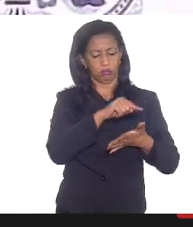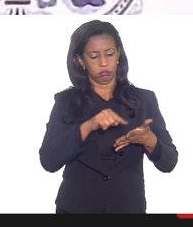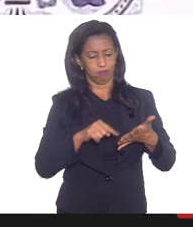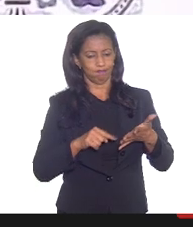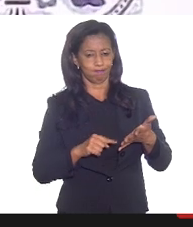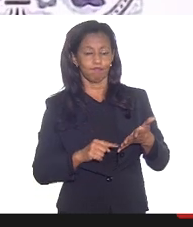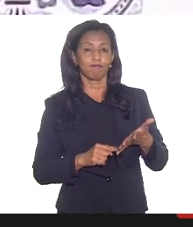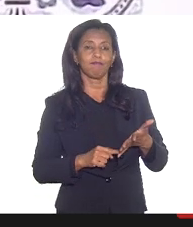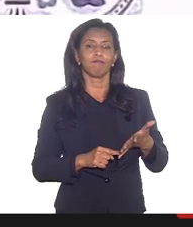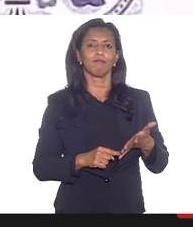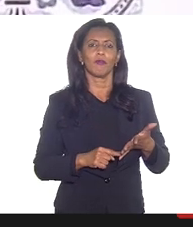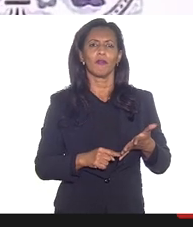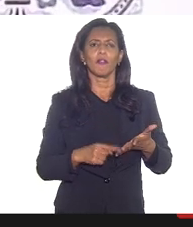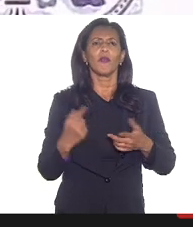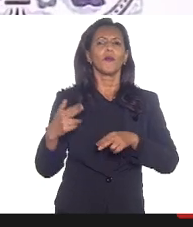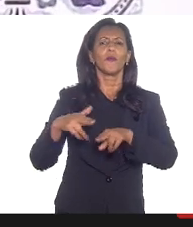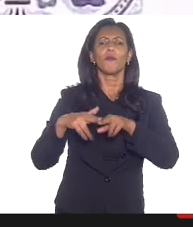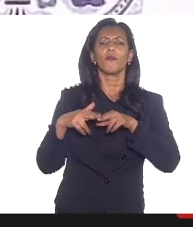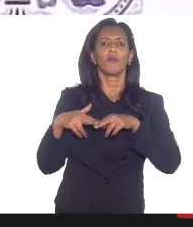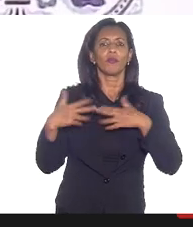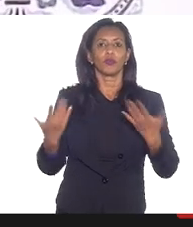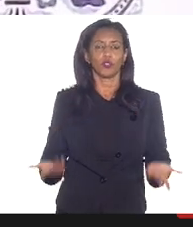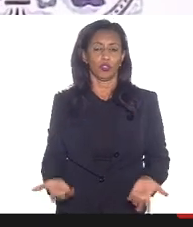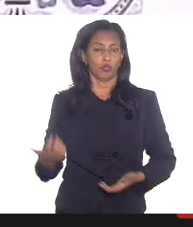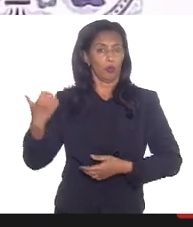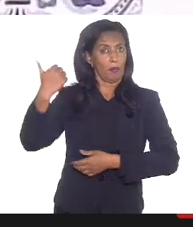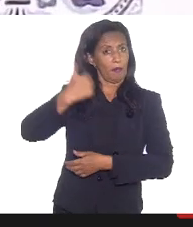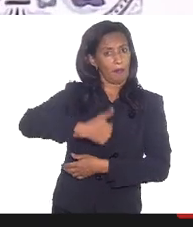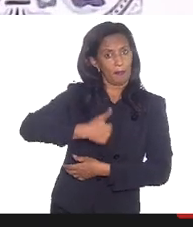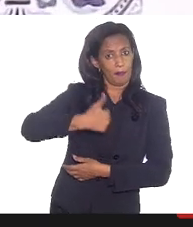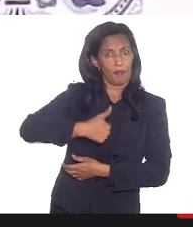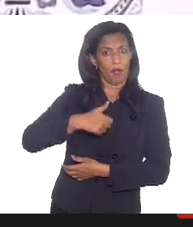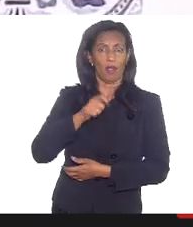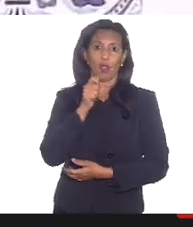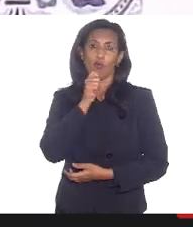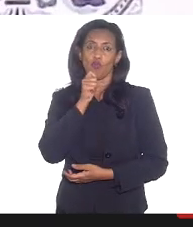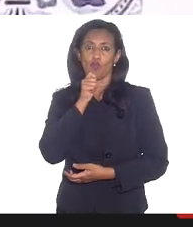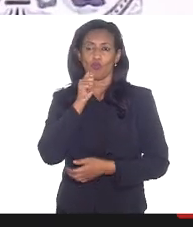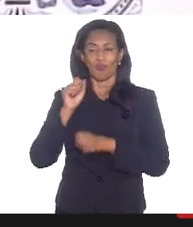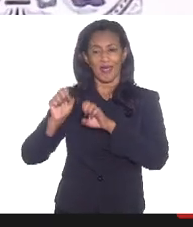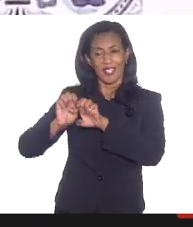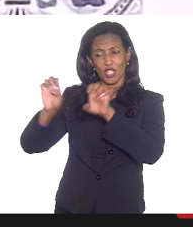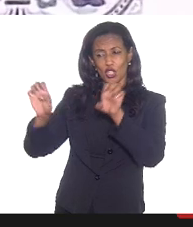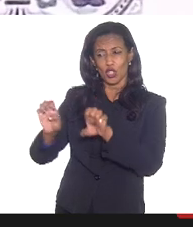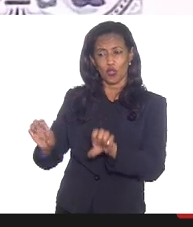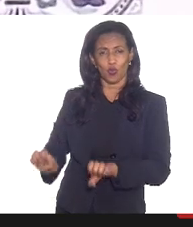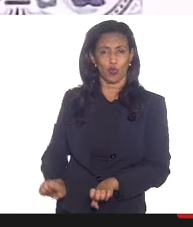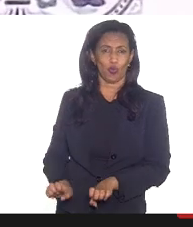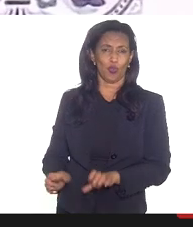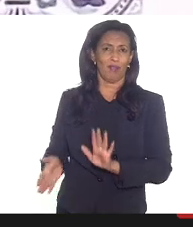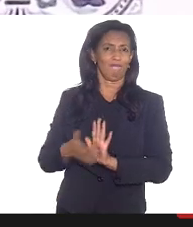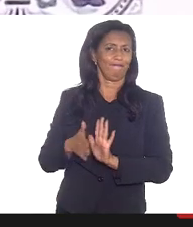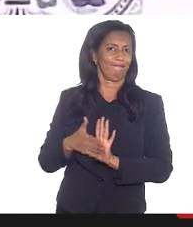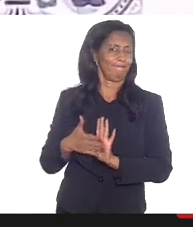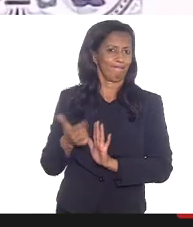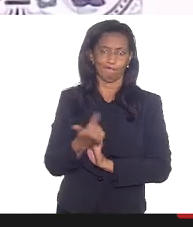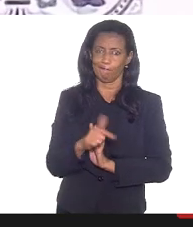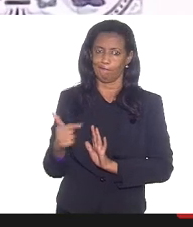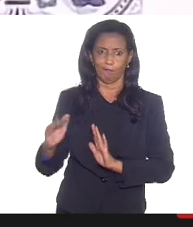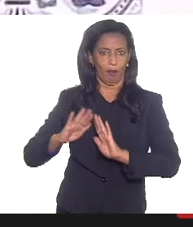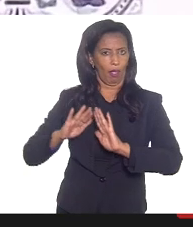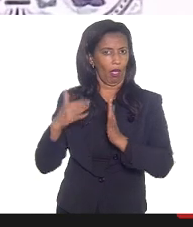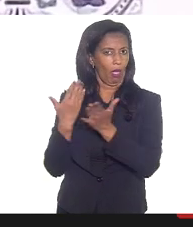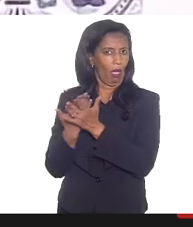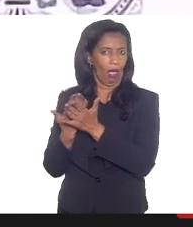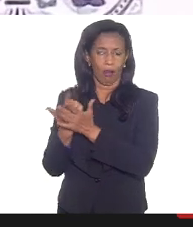é inexequível por vários fatores. Primeiro, porque ela não tem estrutura para essa execução dessa proposta, as escolas não